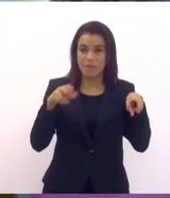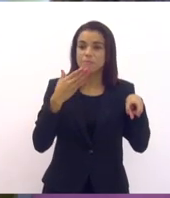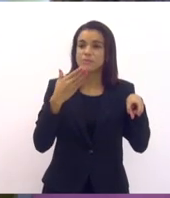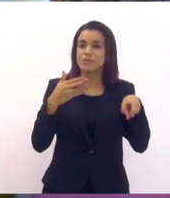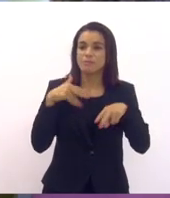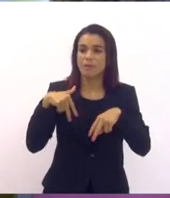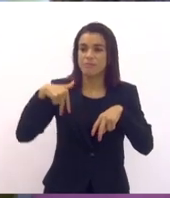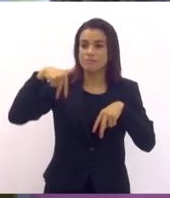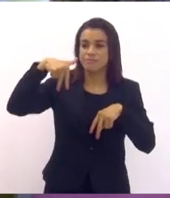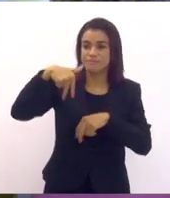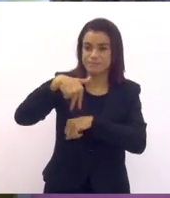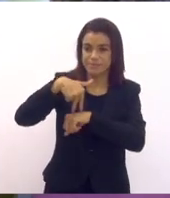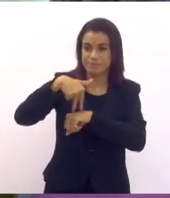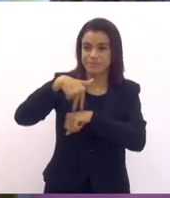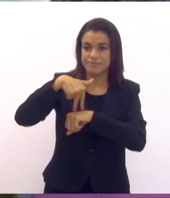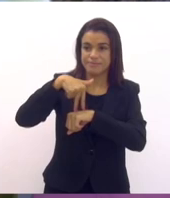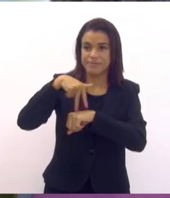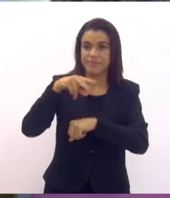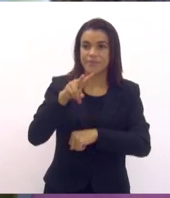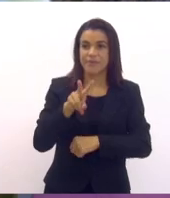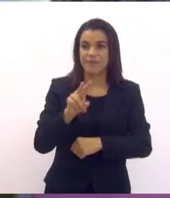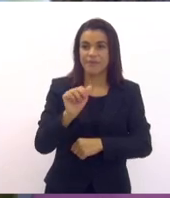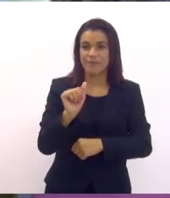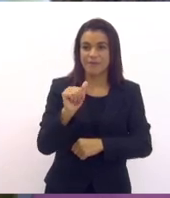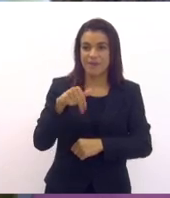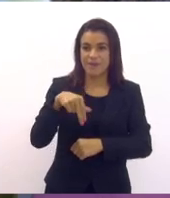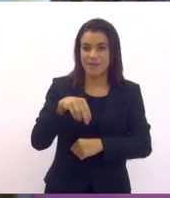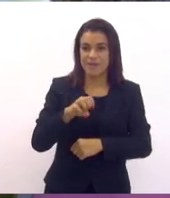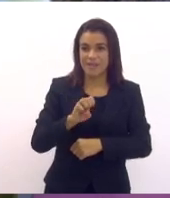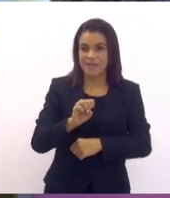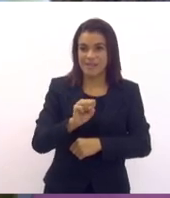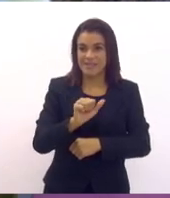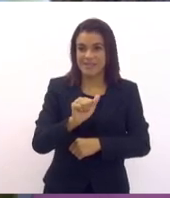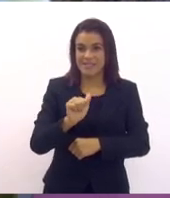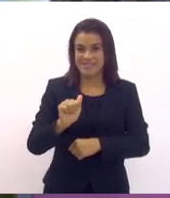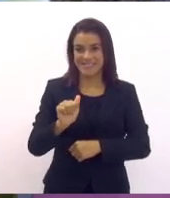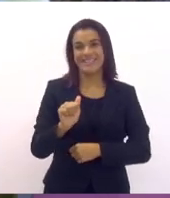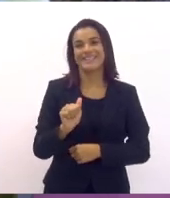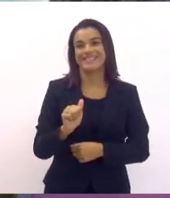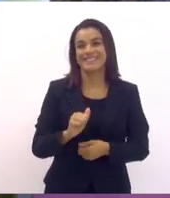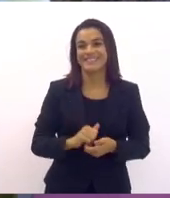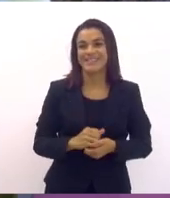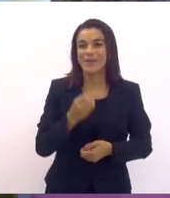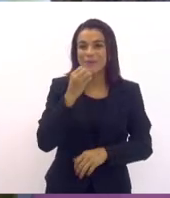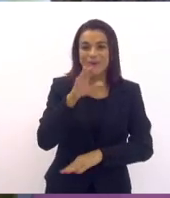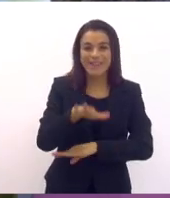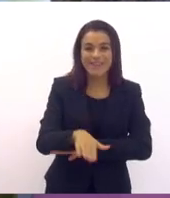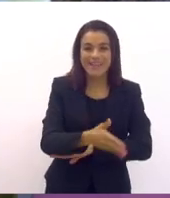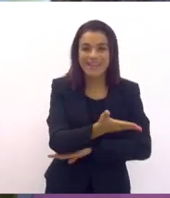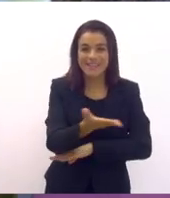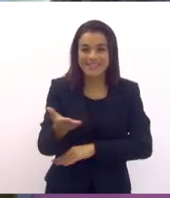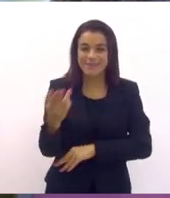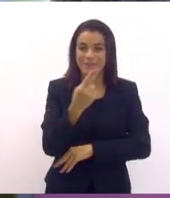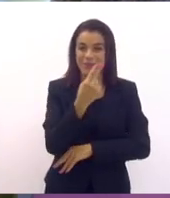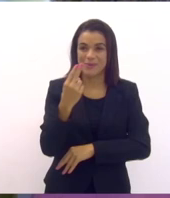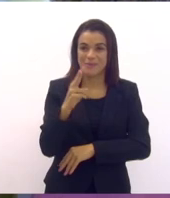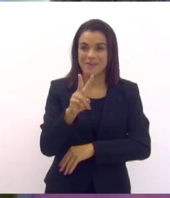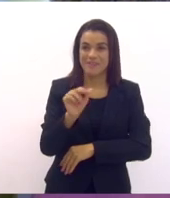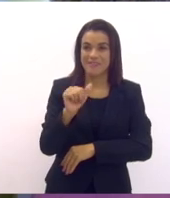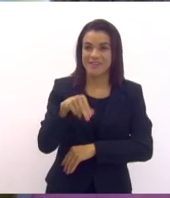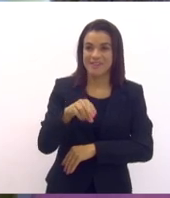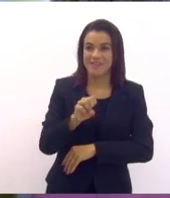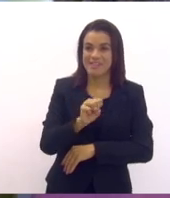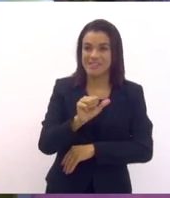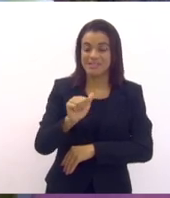levantar por favor Vanessa logo na minha vez né boa tarde a todos Eu me chamo Vanessa Oliveira